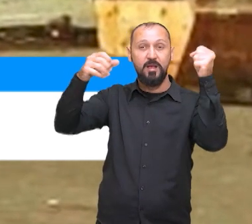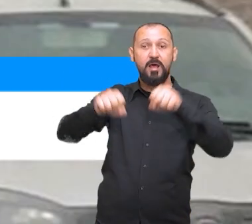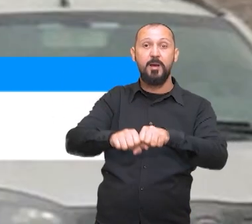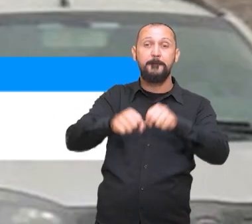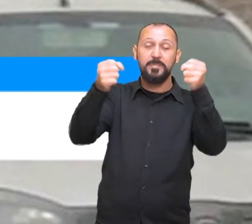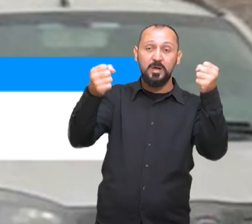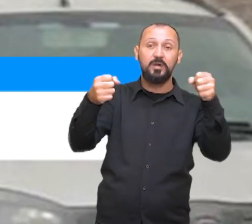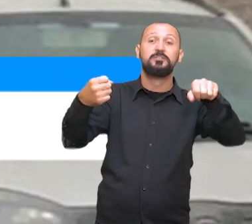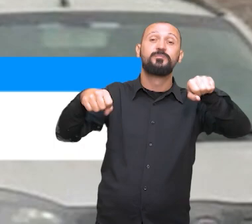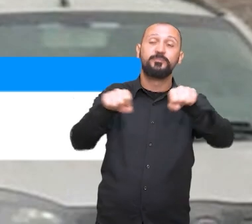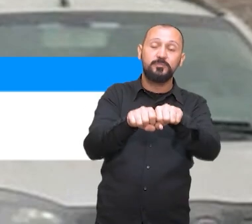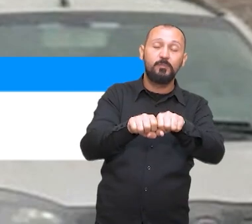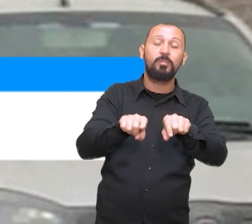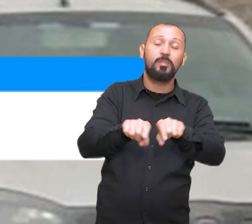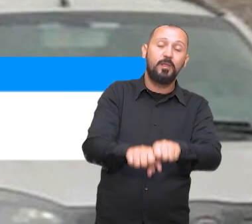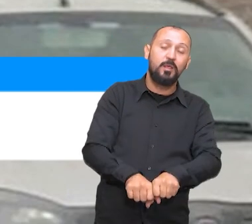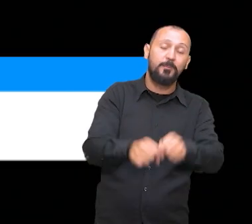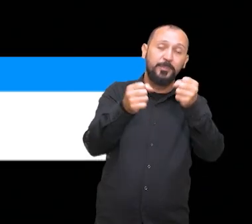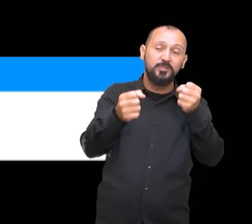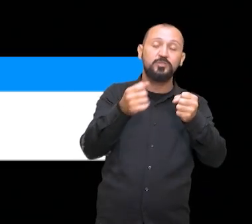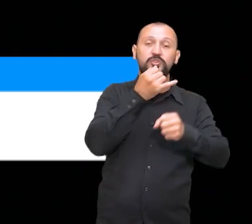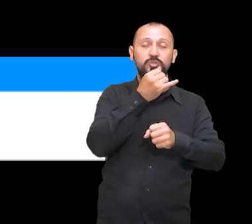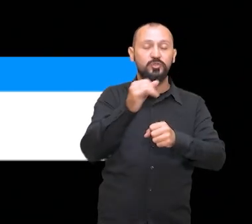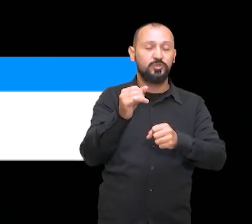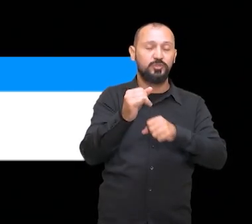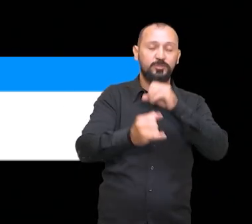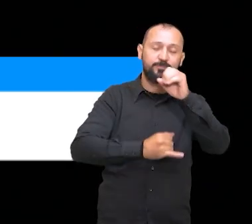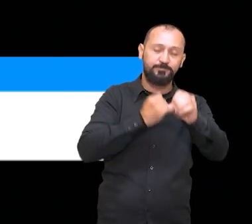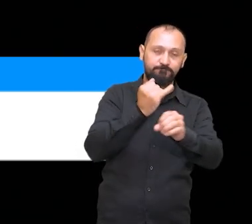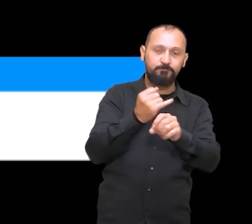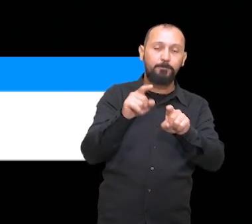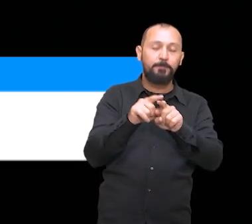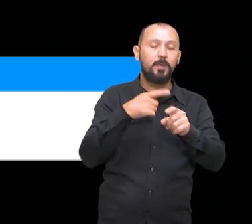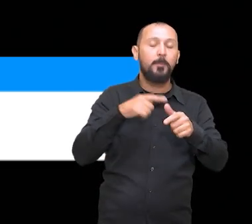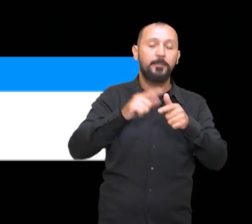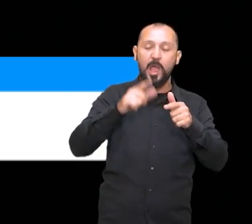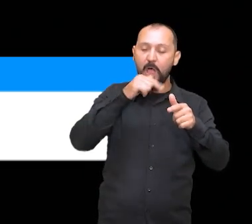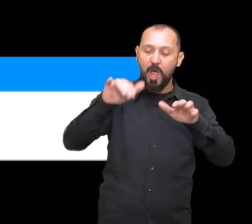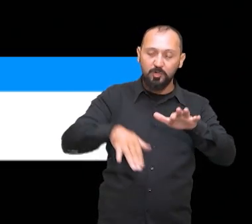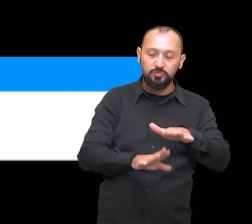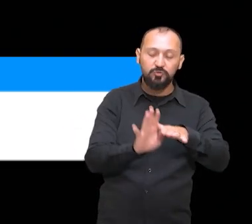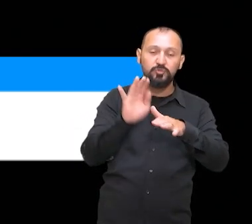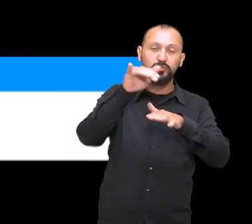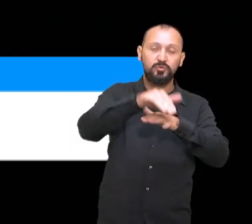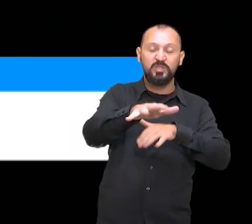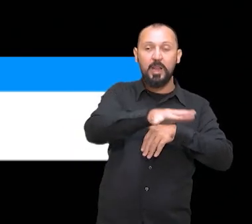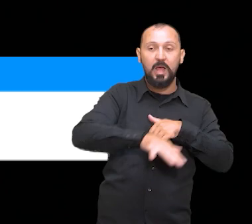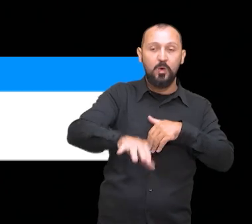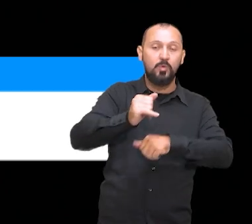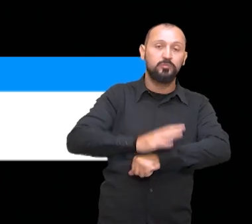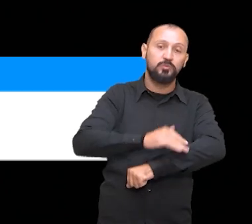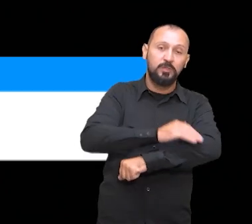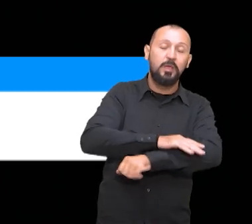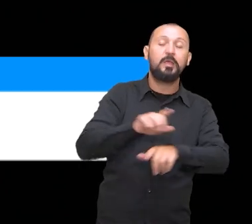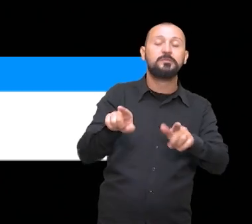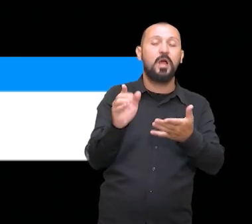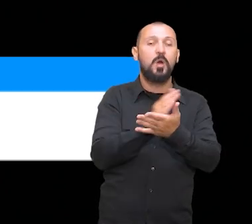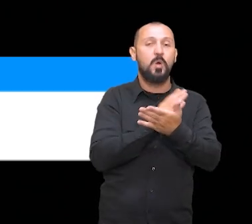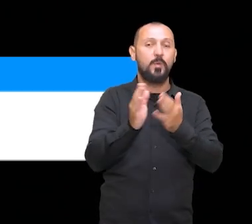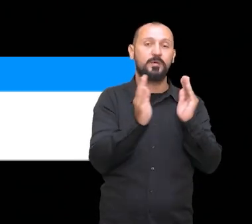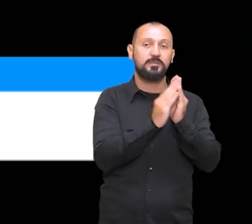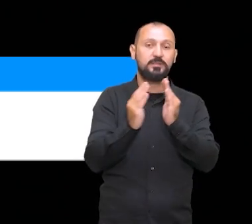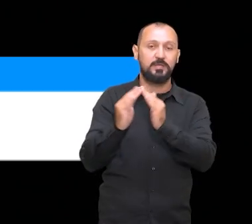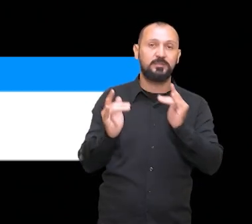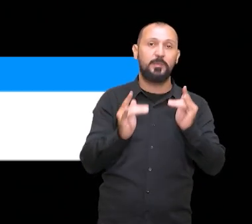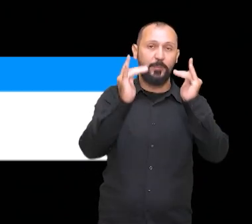elétrica, internet e telefonia. No centro da cidade, houve transbordamento da Lagoa do Sapo, e também inundação de residências